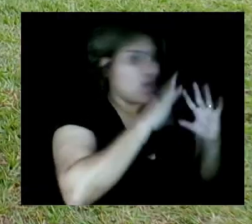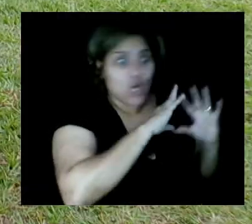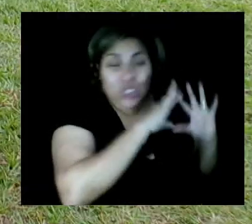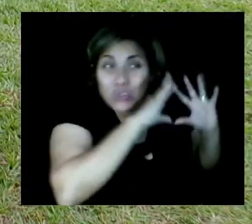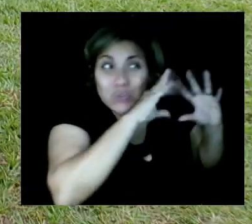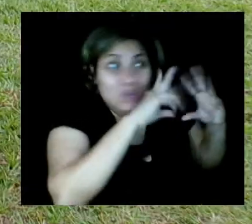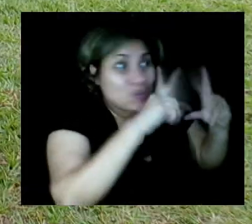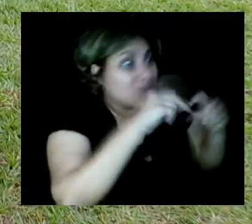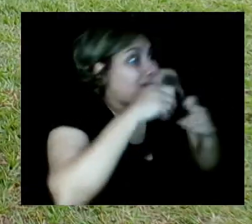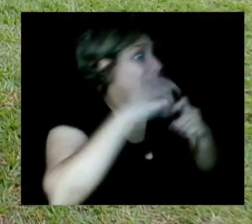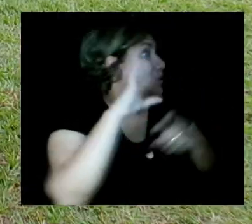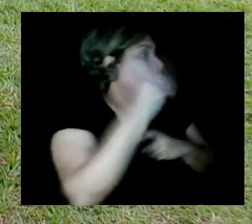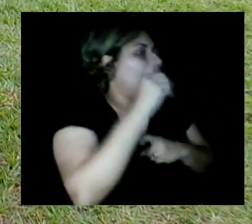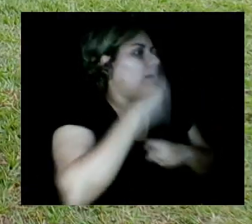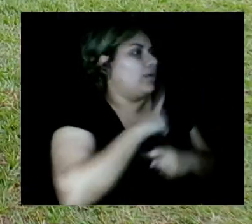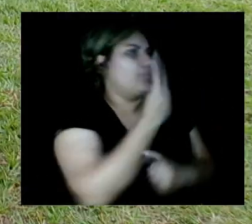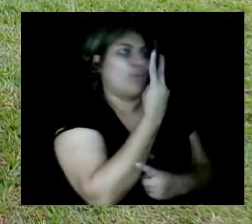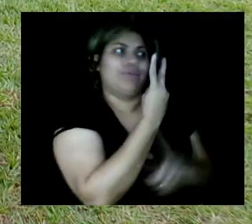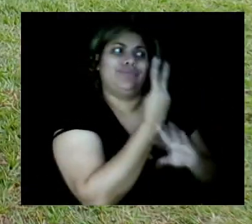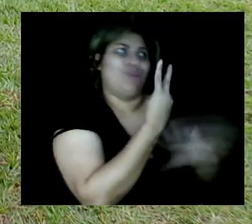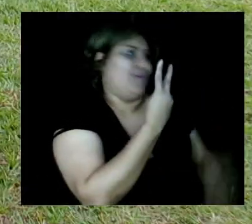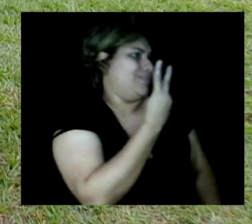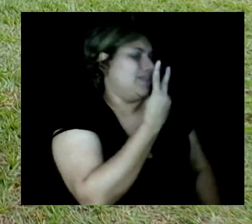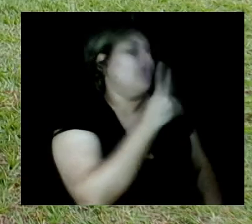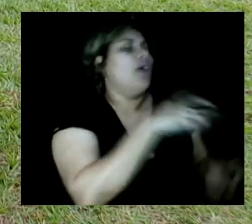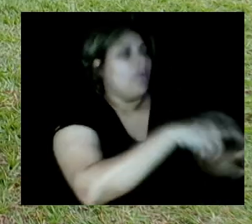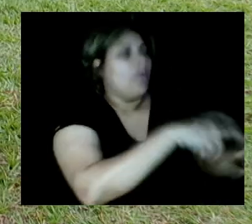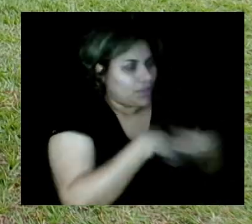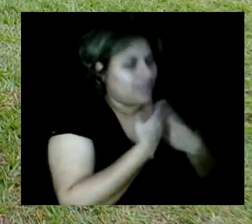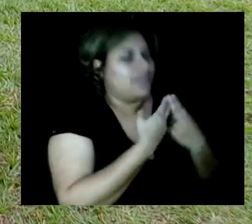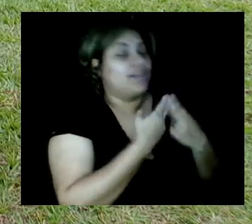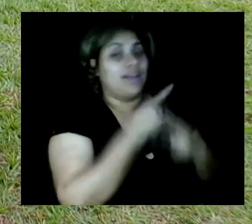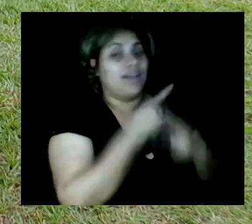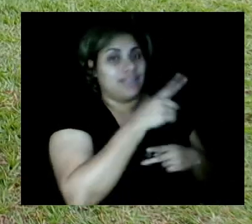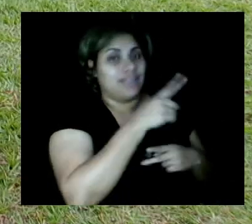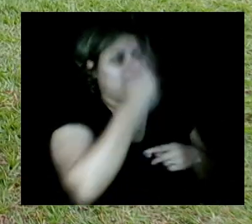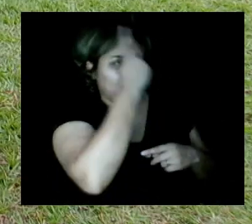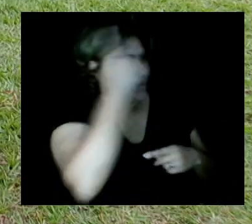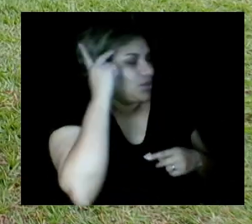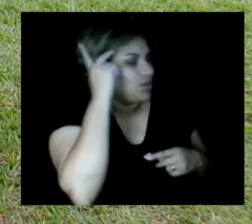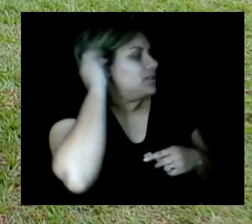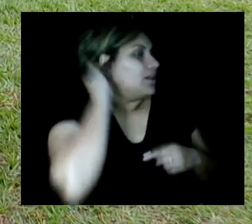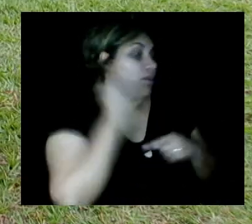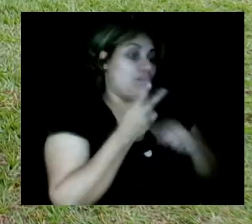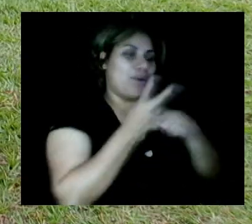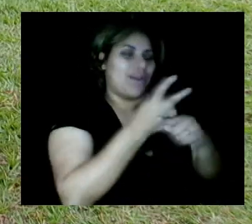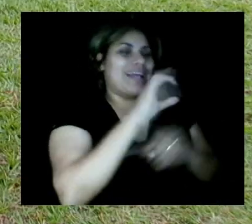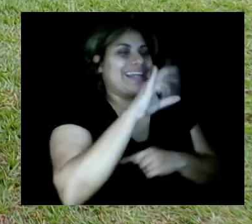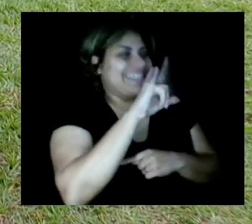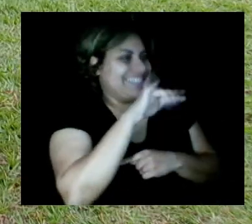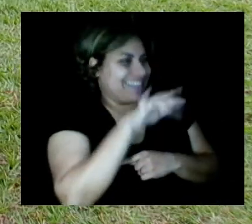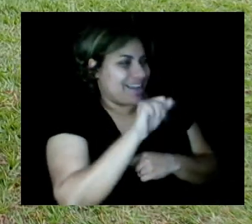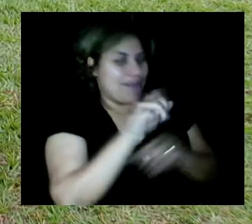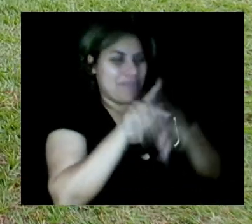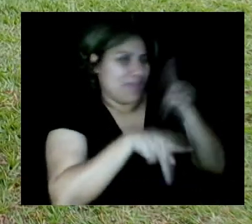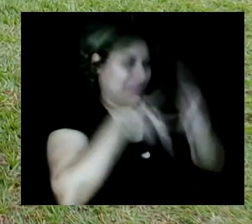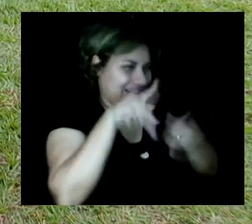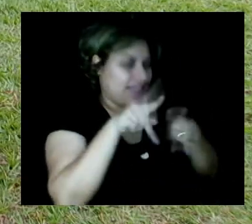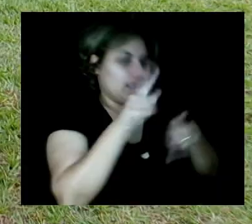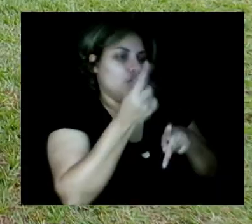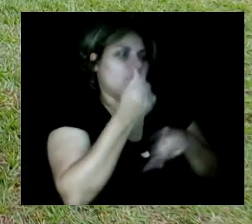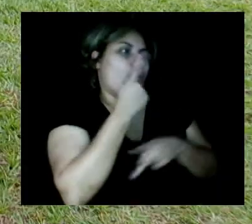Então essas pessoas acabam procurando essas clínicas populares que têm um valor mais acessível e passam por consultas e